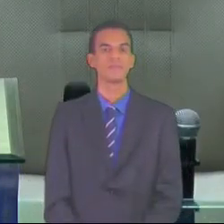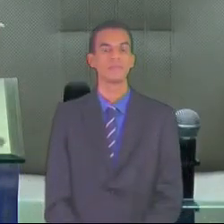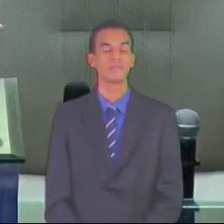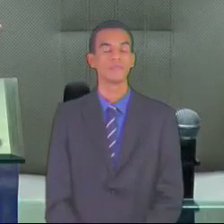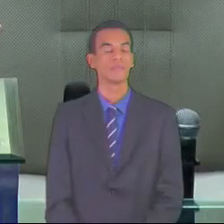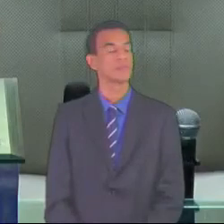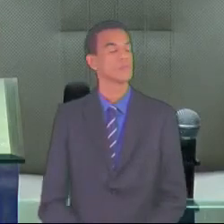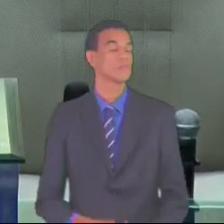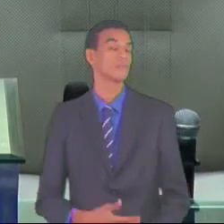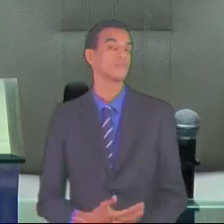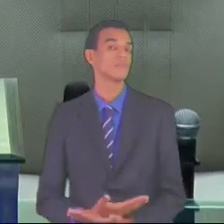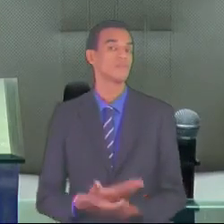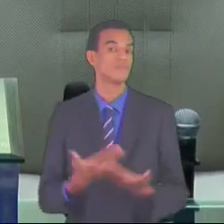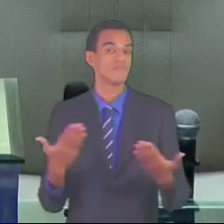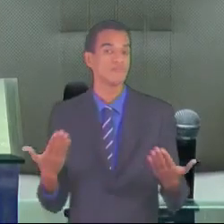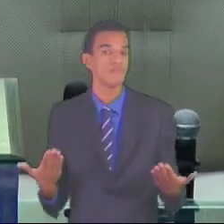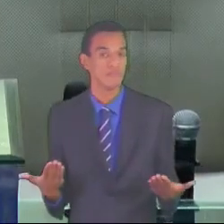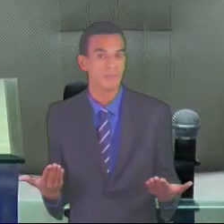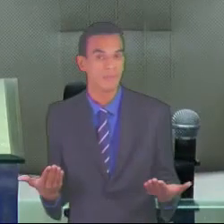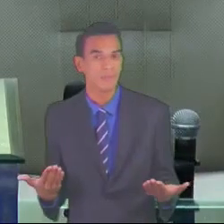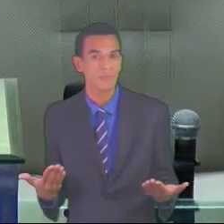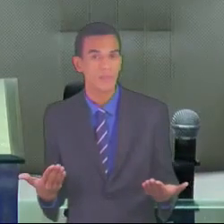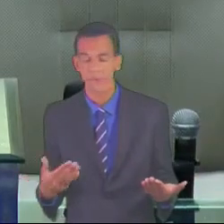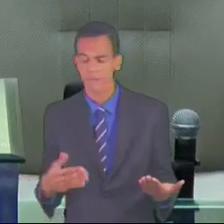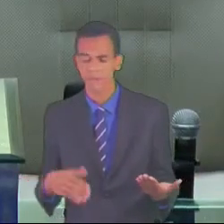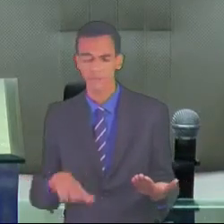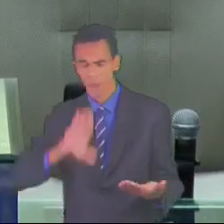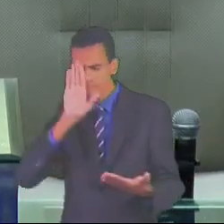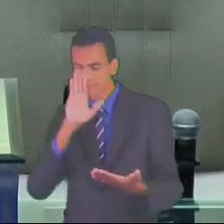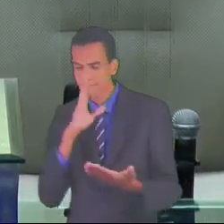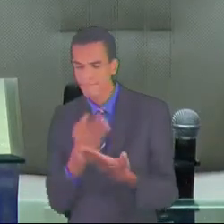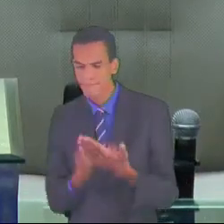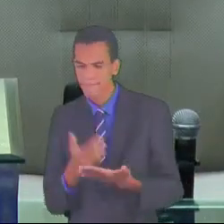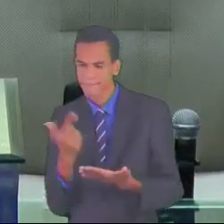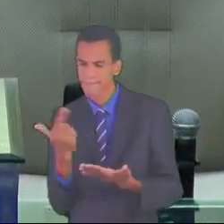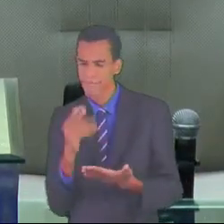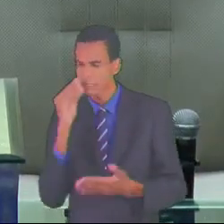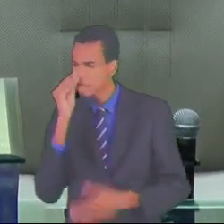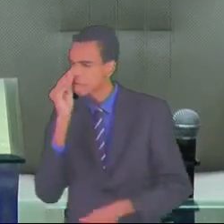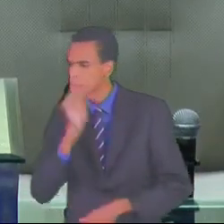ela muitas vezes é desconsiderada em nosso meio.